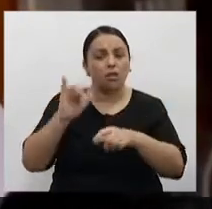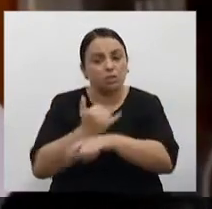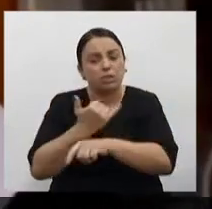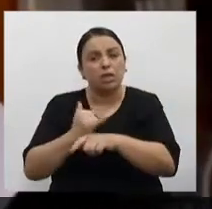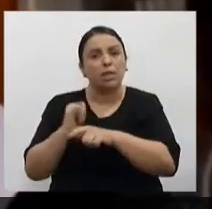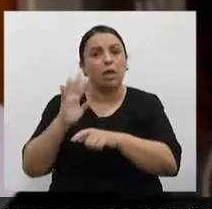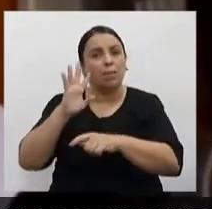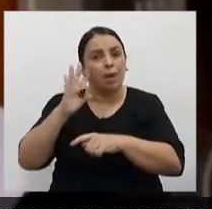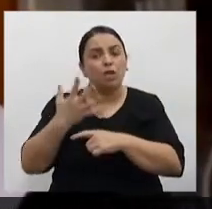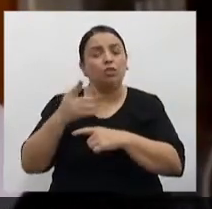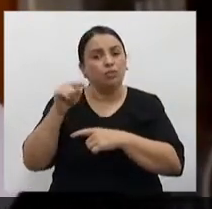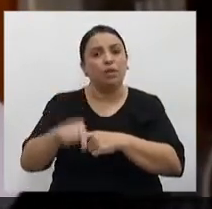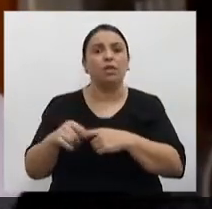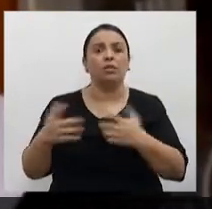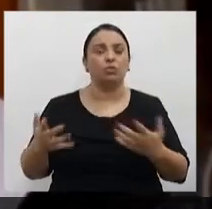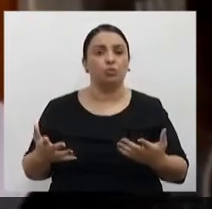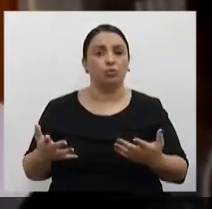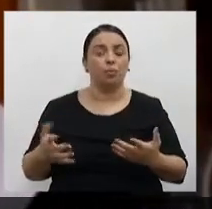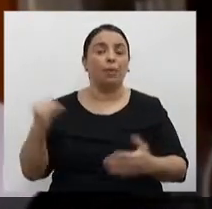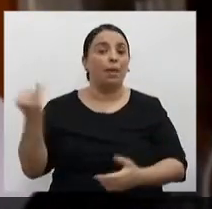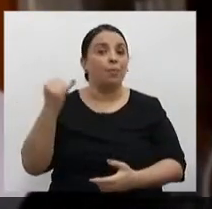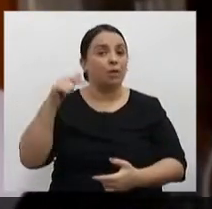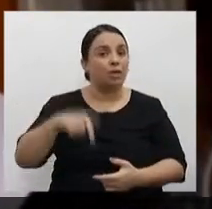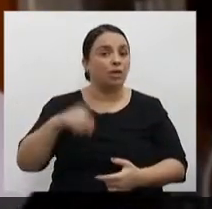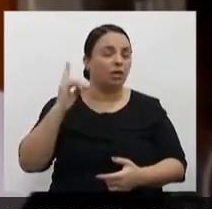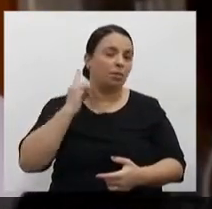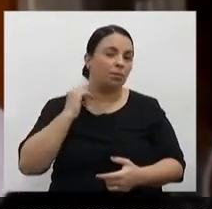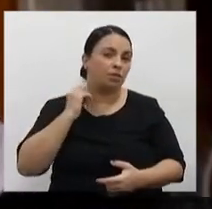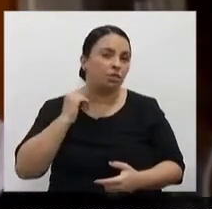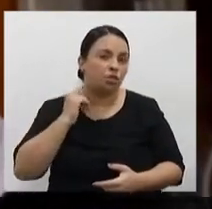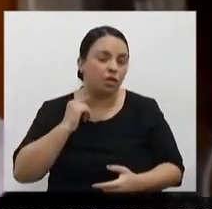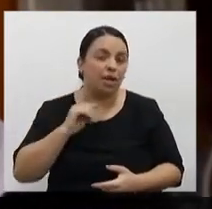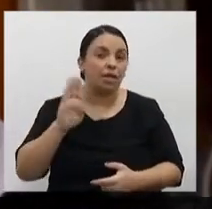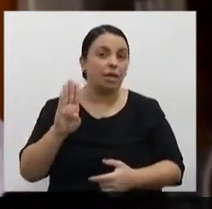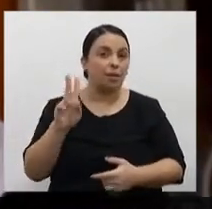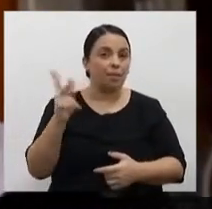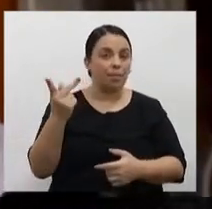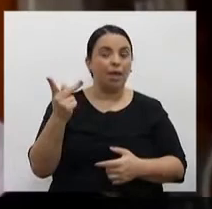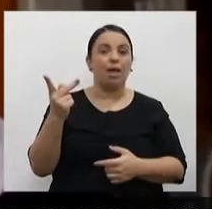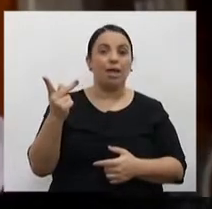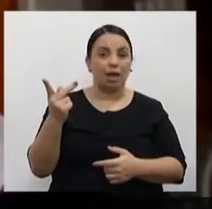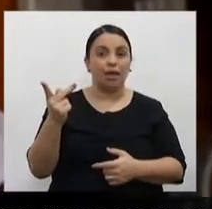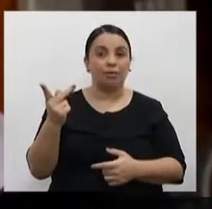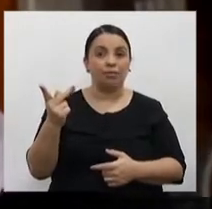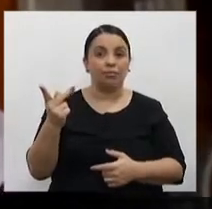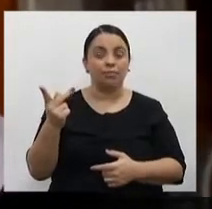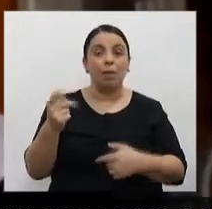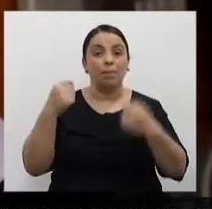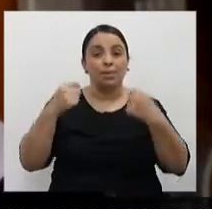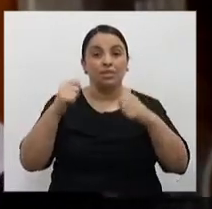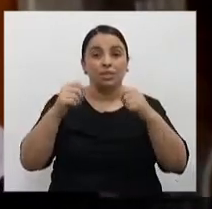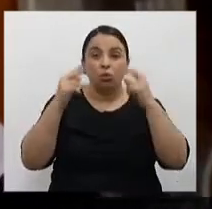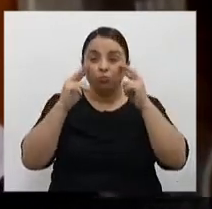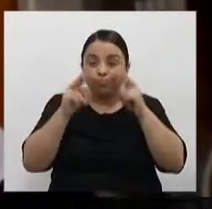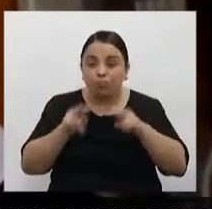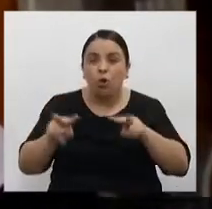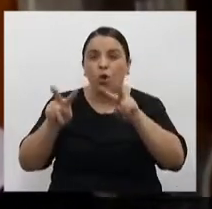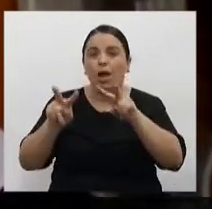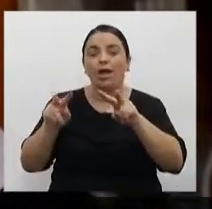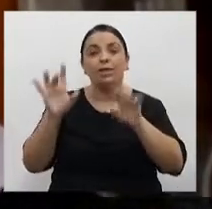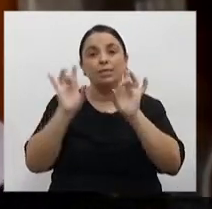seja revisado em Minas Gerais e em Belo Horizonte, na capital mineira. Eu peço um olhar especial de vocês para isso